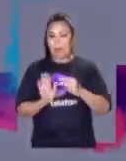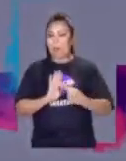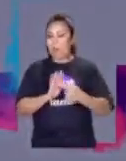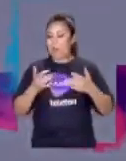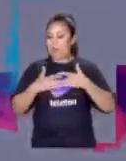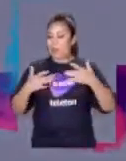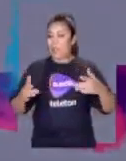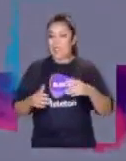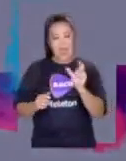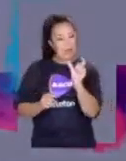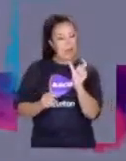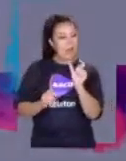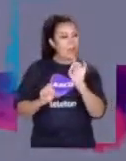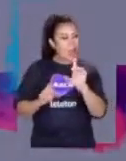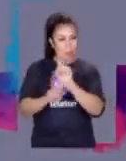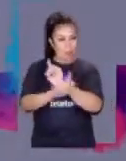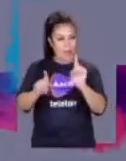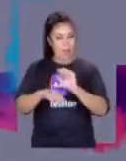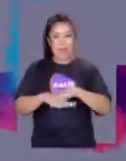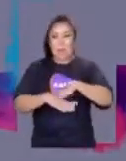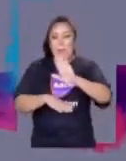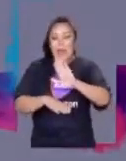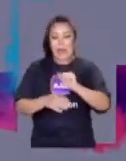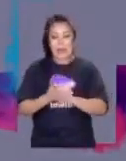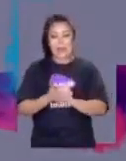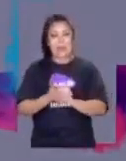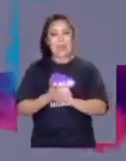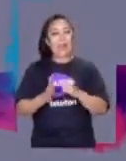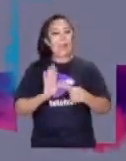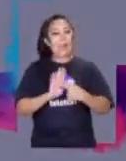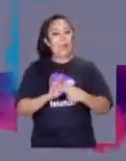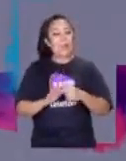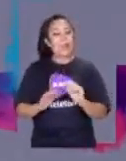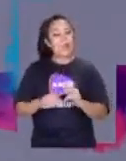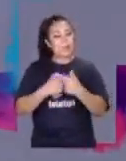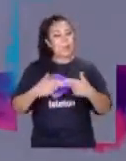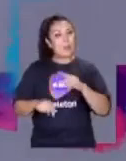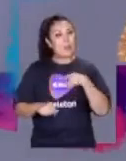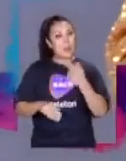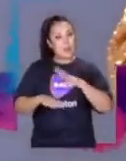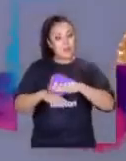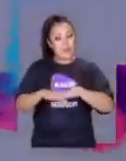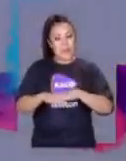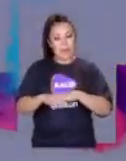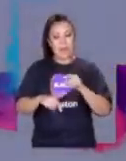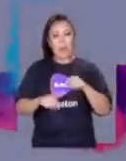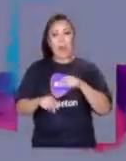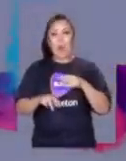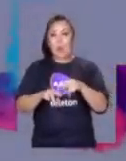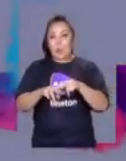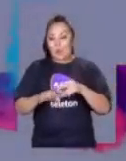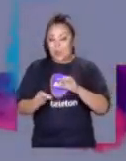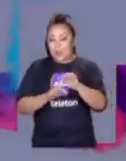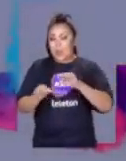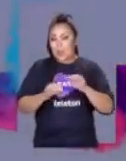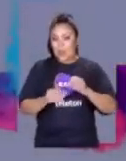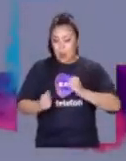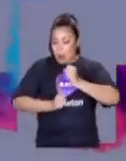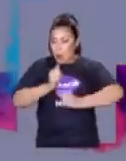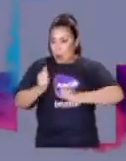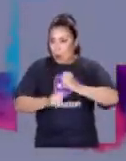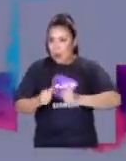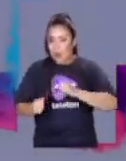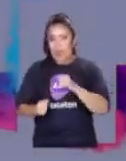é mais que uma palavra. Está nas ações que a gente faz. Por isso, mais uma vez organizou a corrida VTV em prol